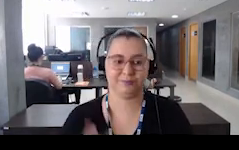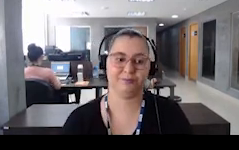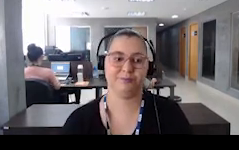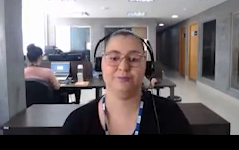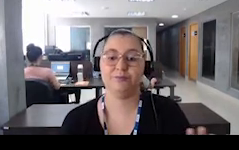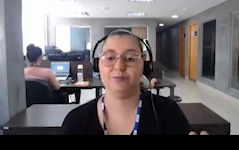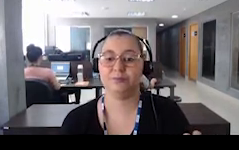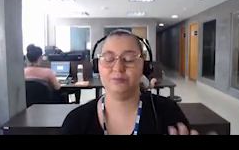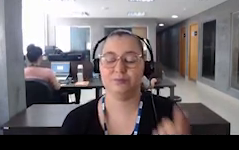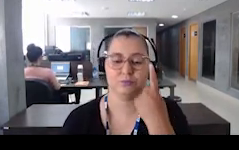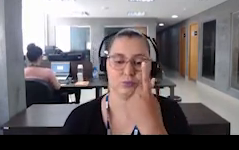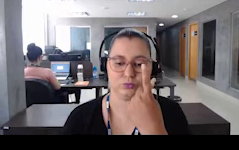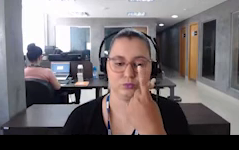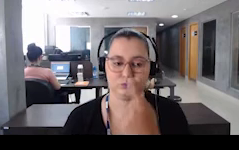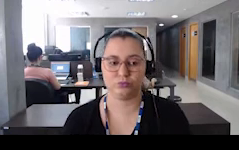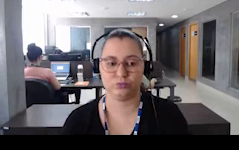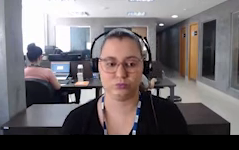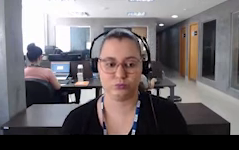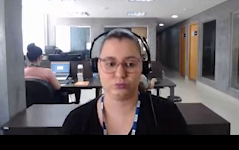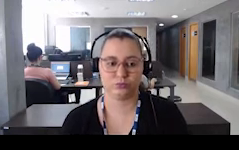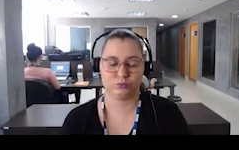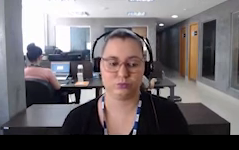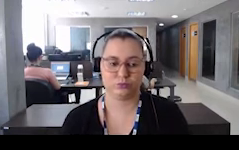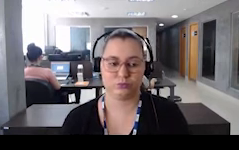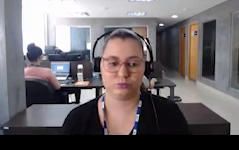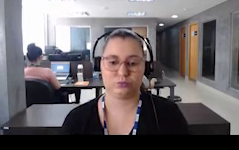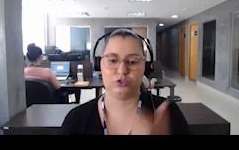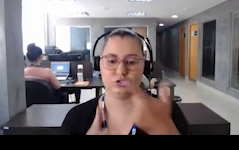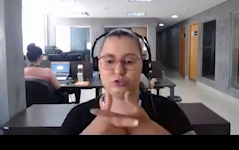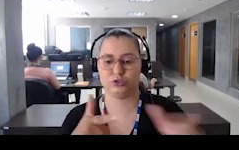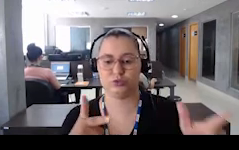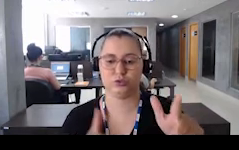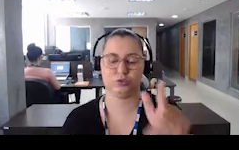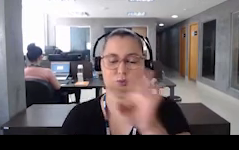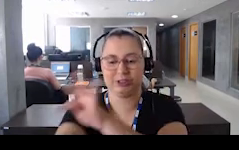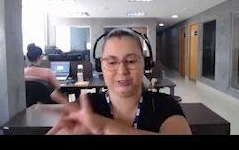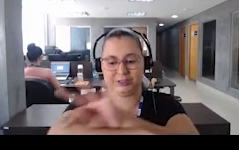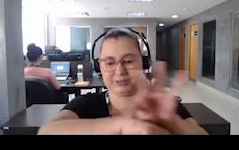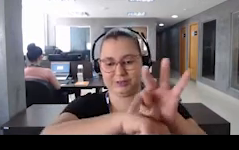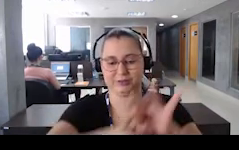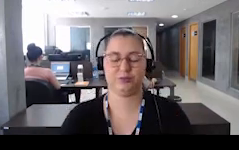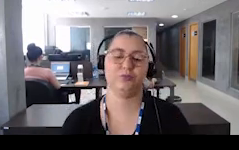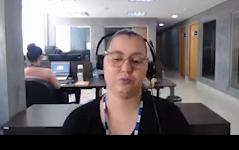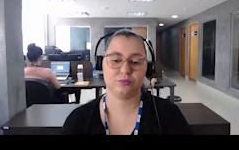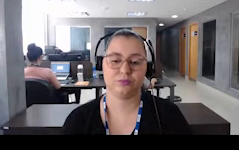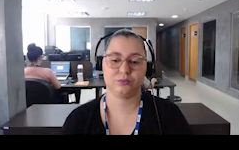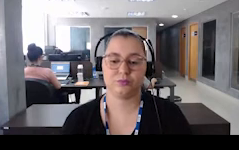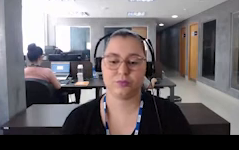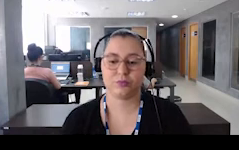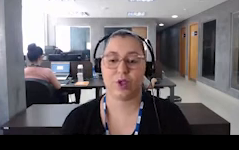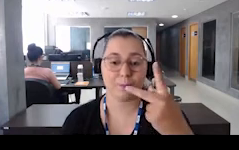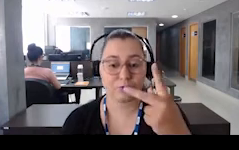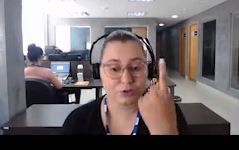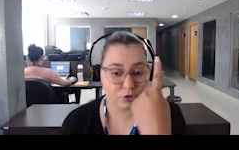I1 é quem? Vai ser a potência dividido pela tensão.